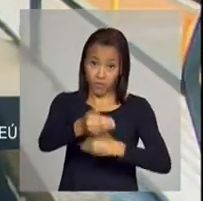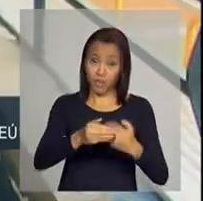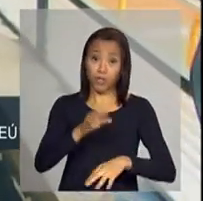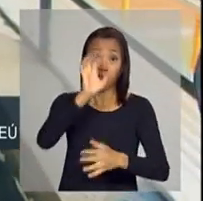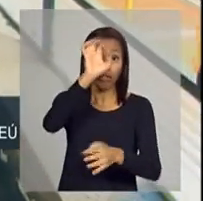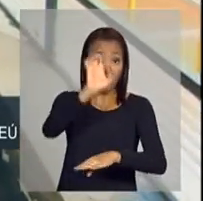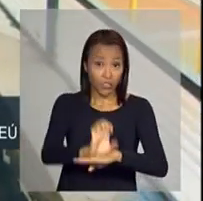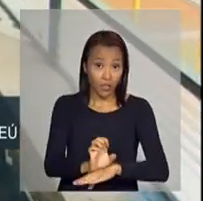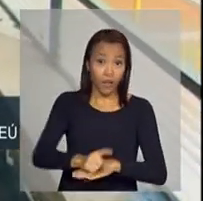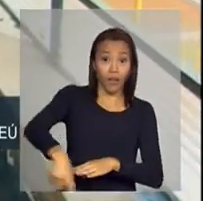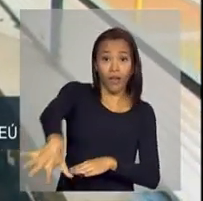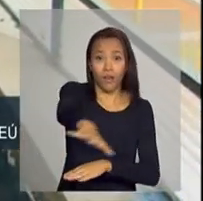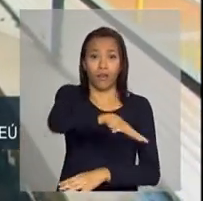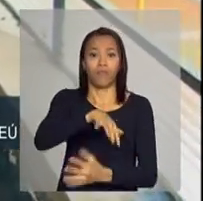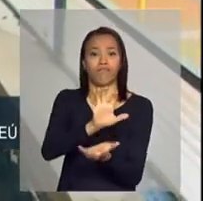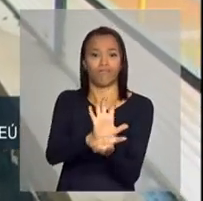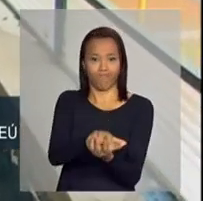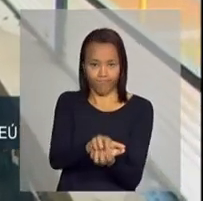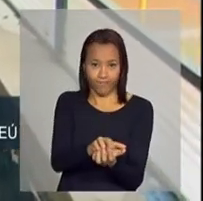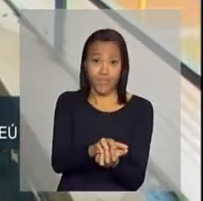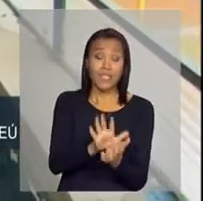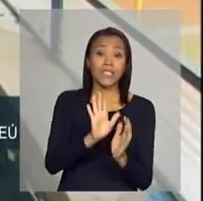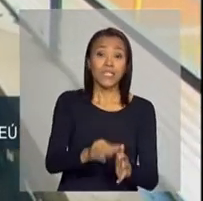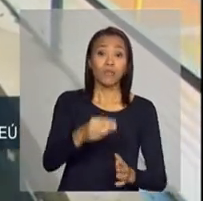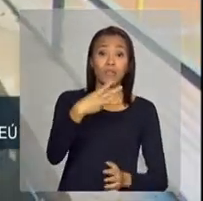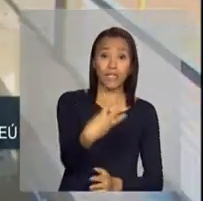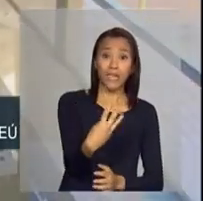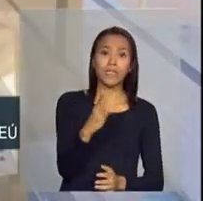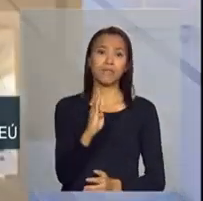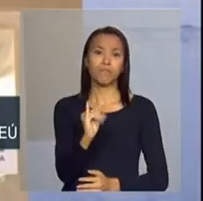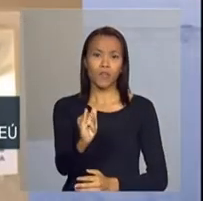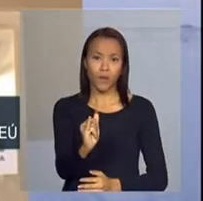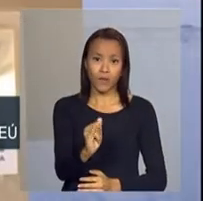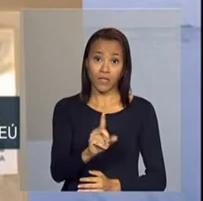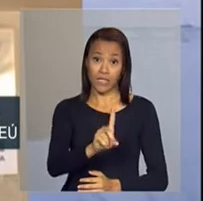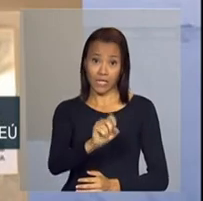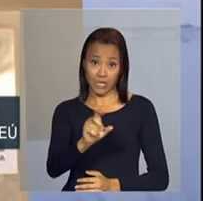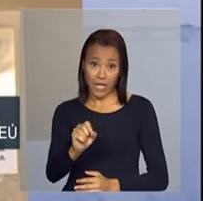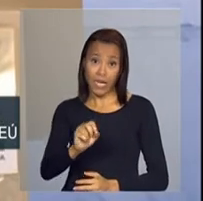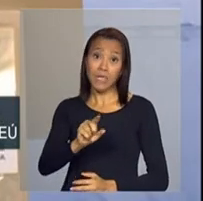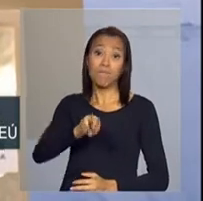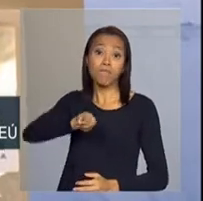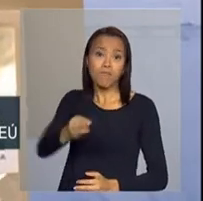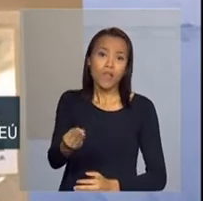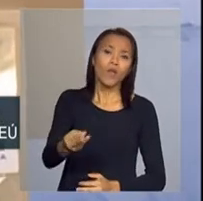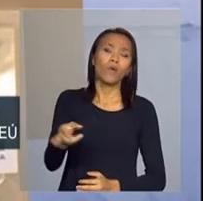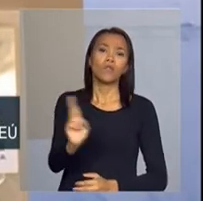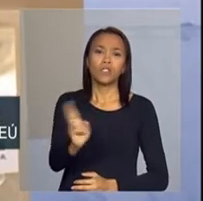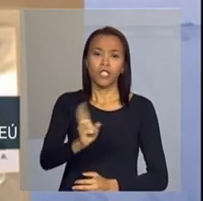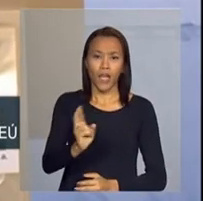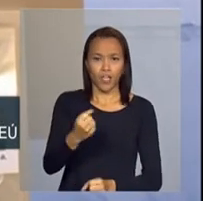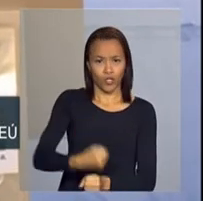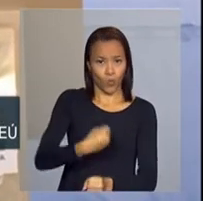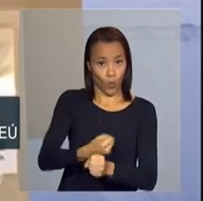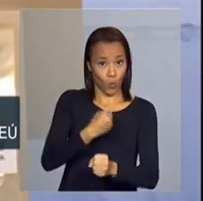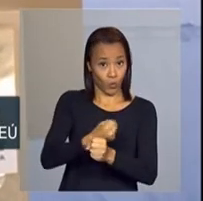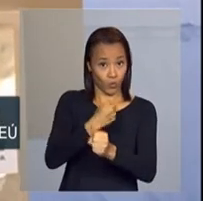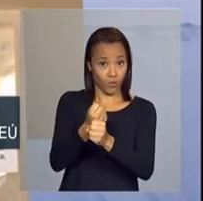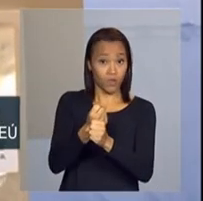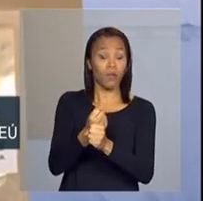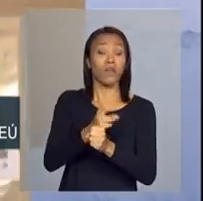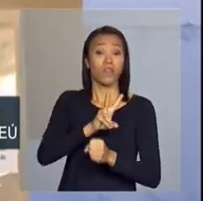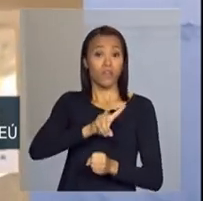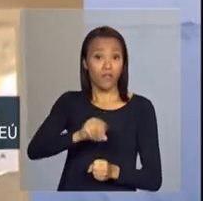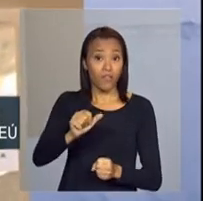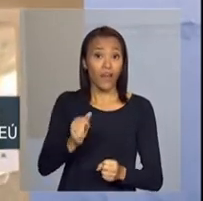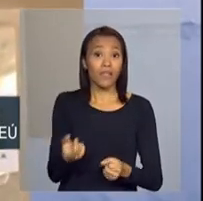estado de Pernambuco. São 3 bilhões e 100 milhões de reais em obras que consolidam